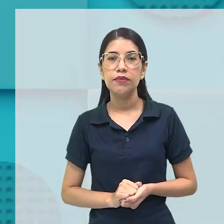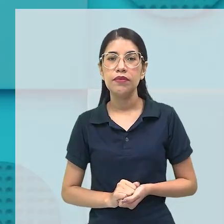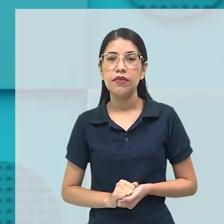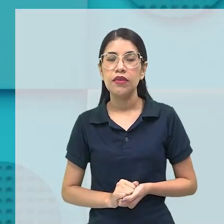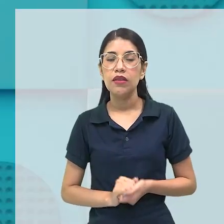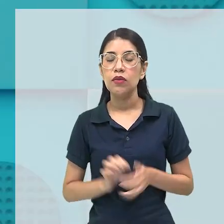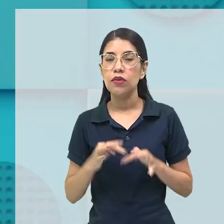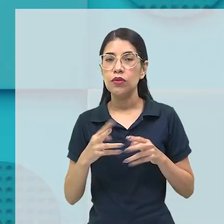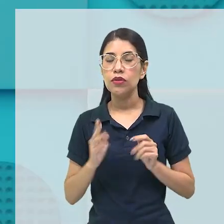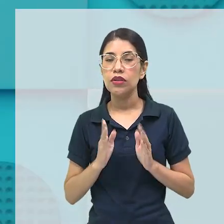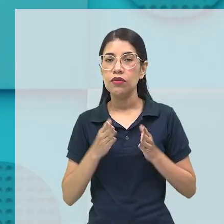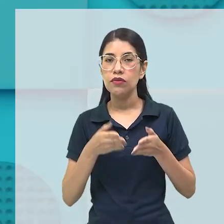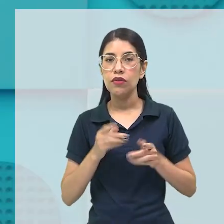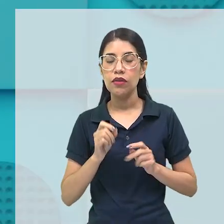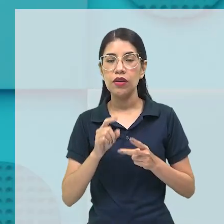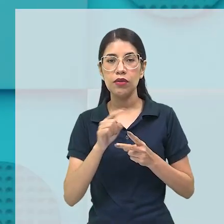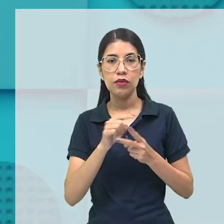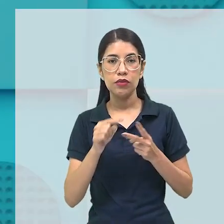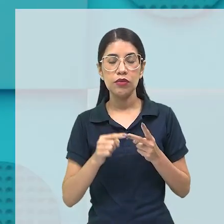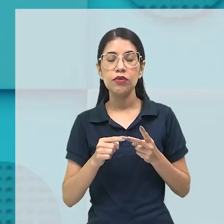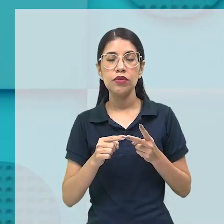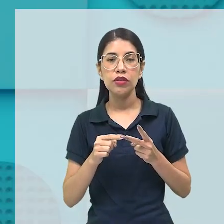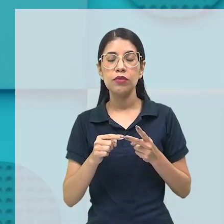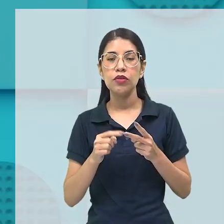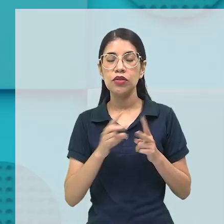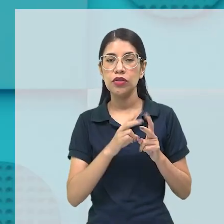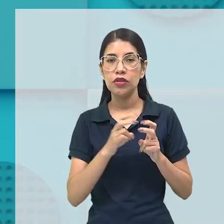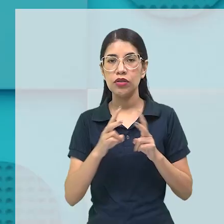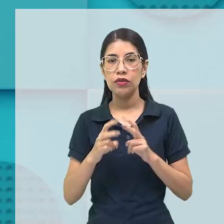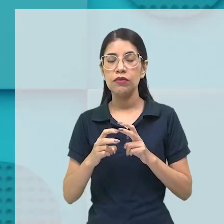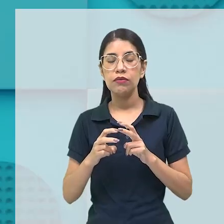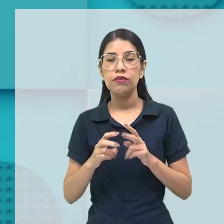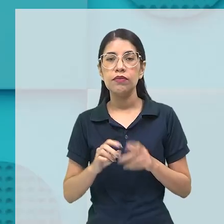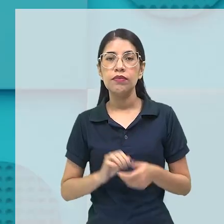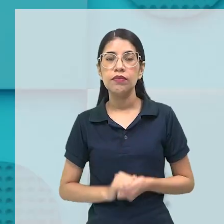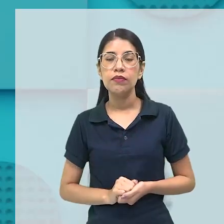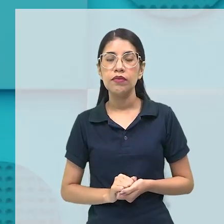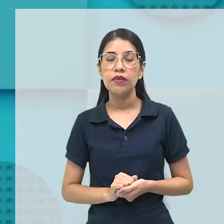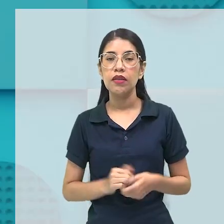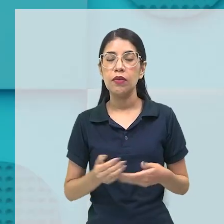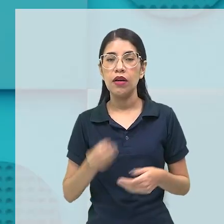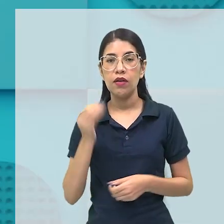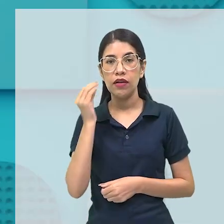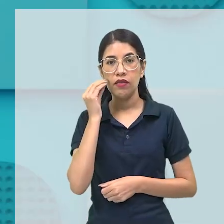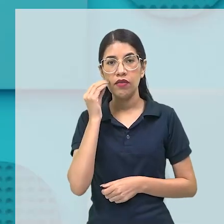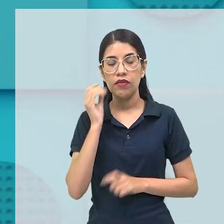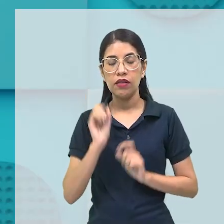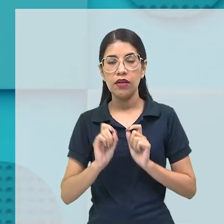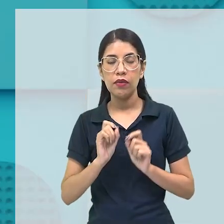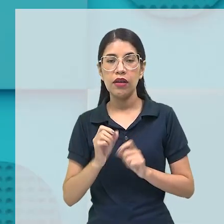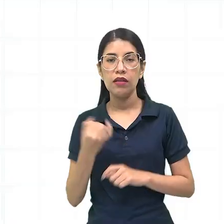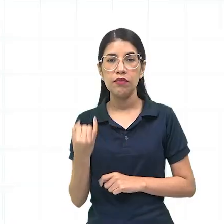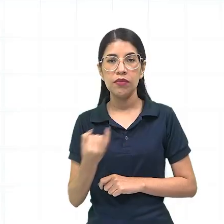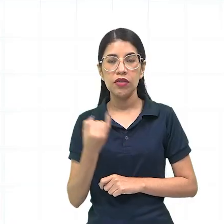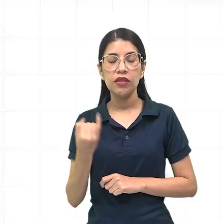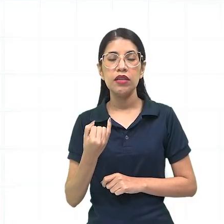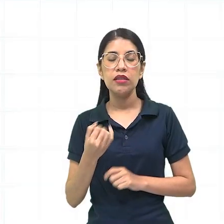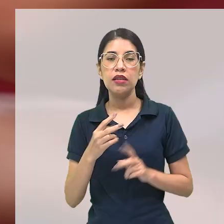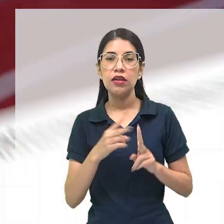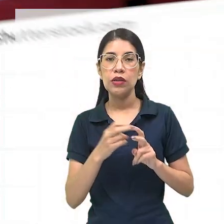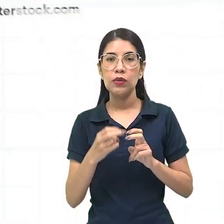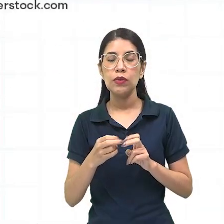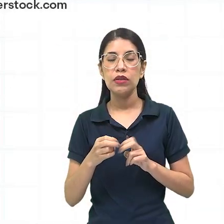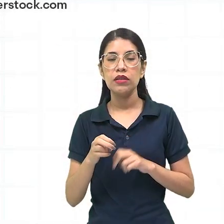E todos eles se referem às 2 modalidades, tá bom? Então vamos aí ver agora a importância das lutas